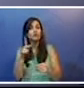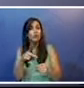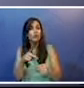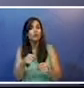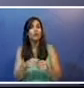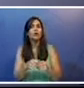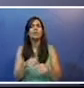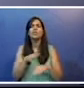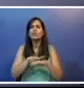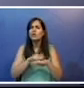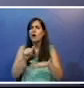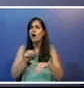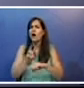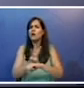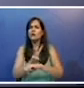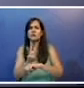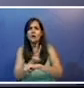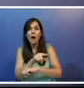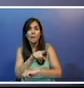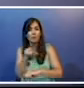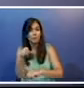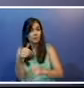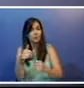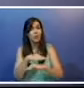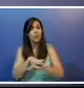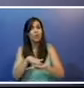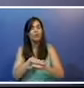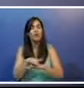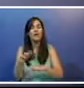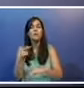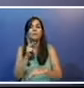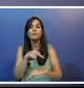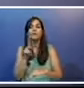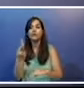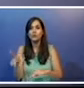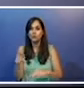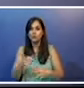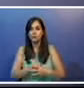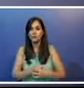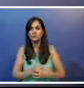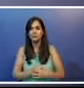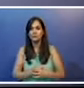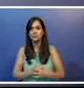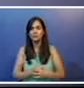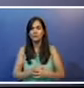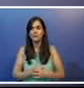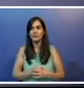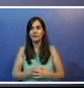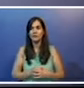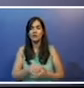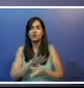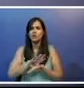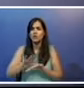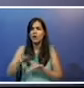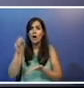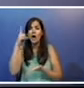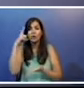é excelente, importante que vocês entrem em contato com o professor tutor de vocês e tirem as